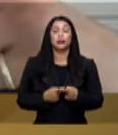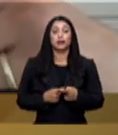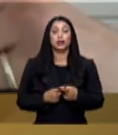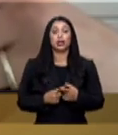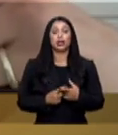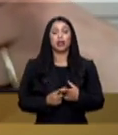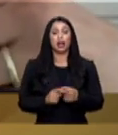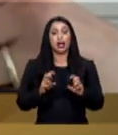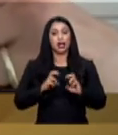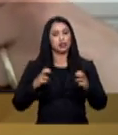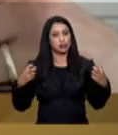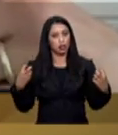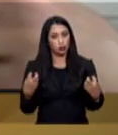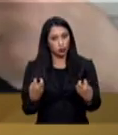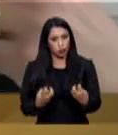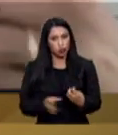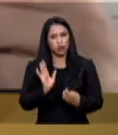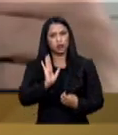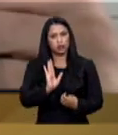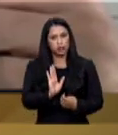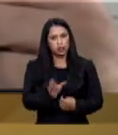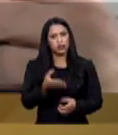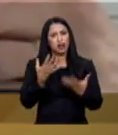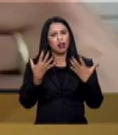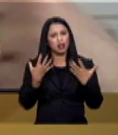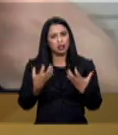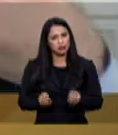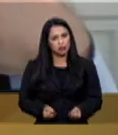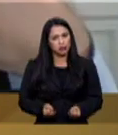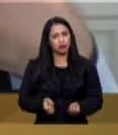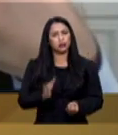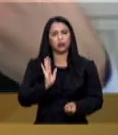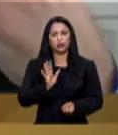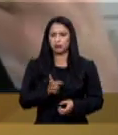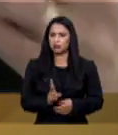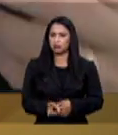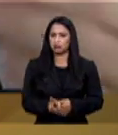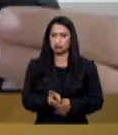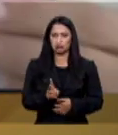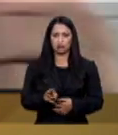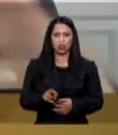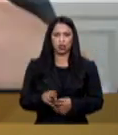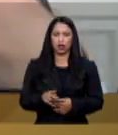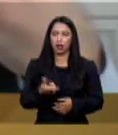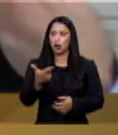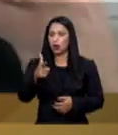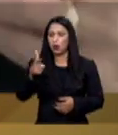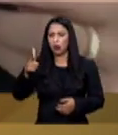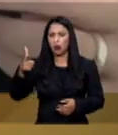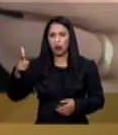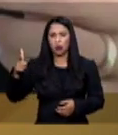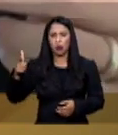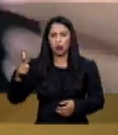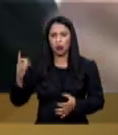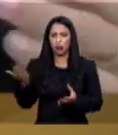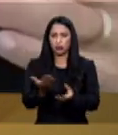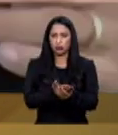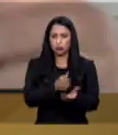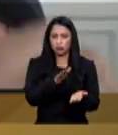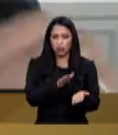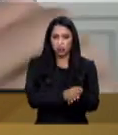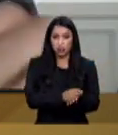já admitiu e admite por muitas vezes, vários